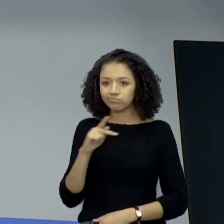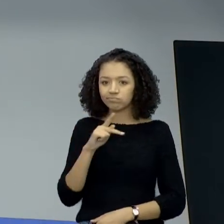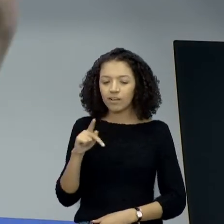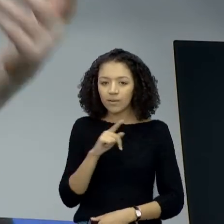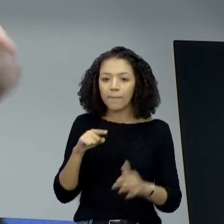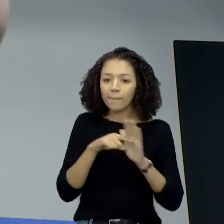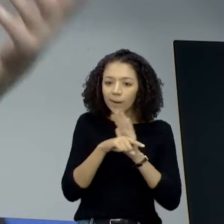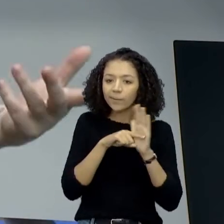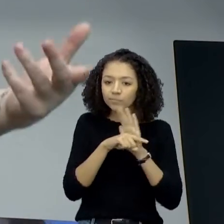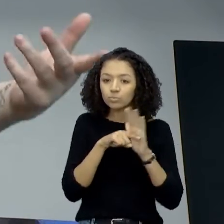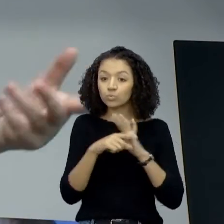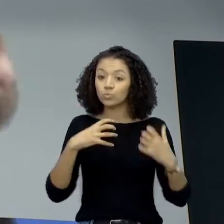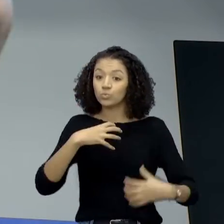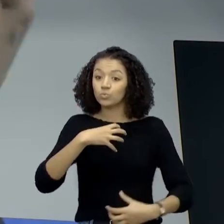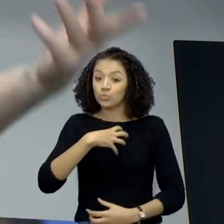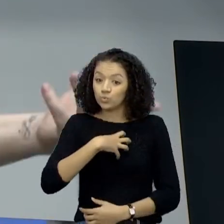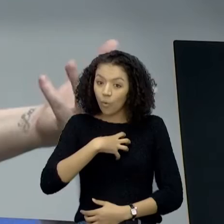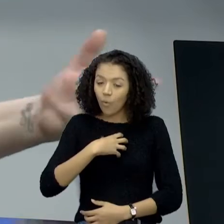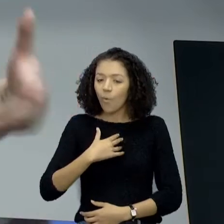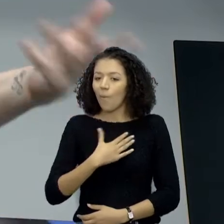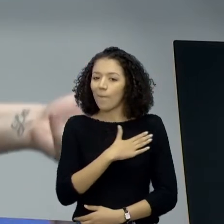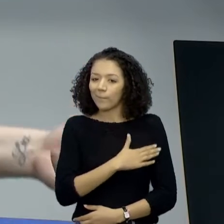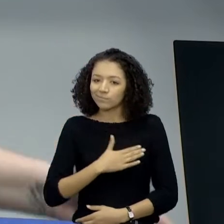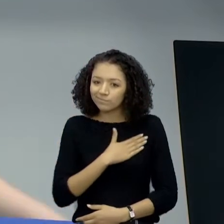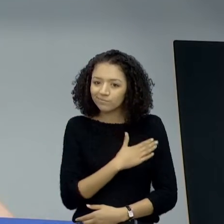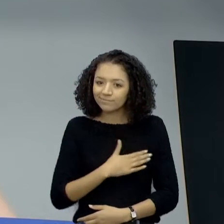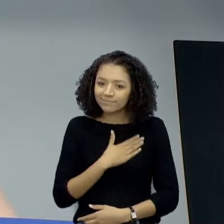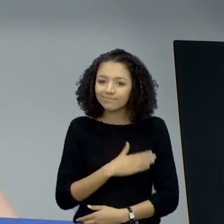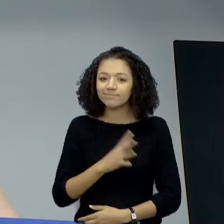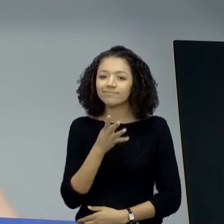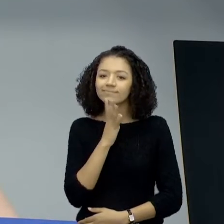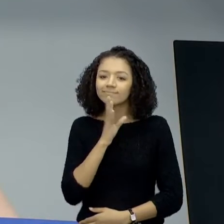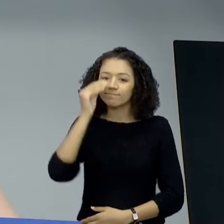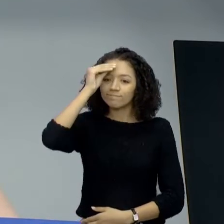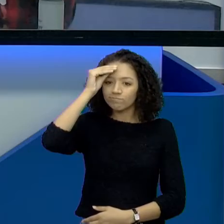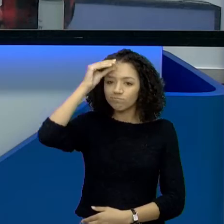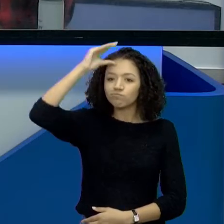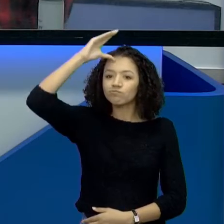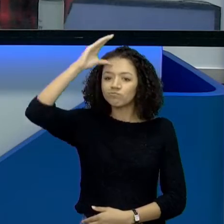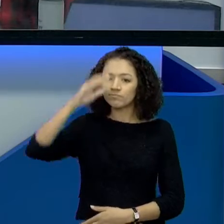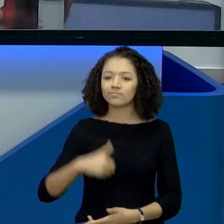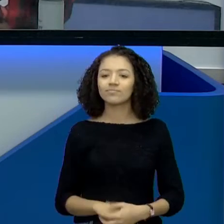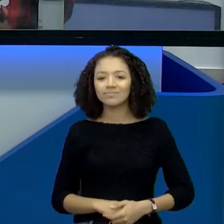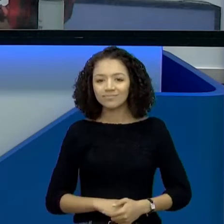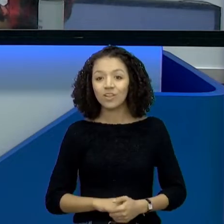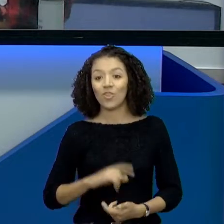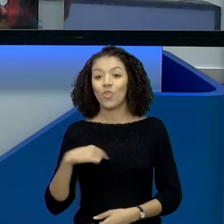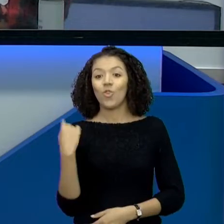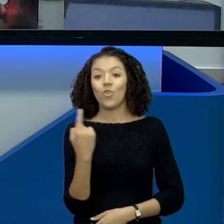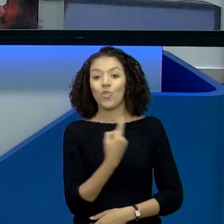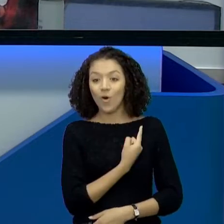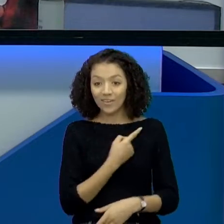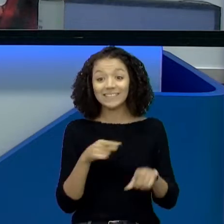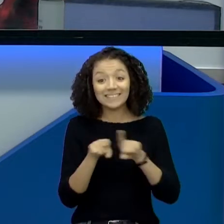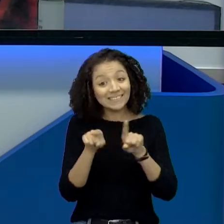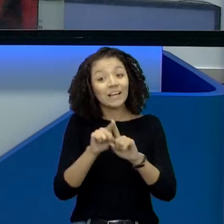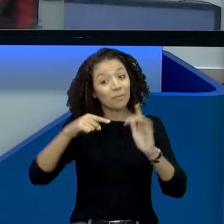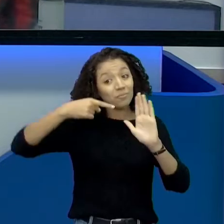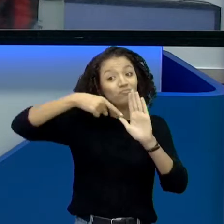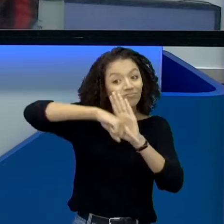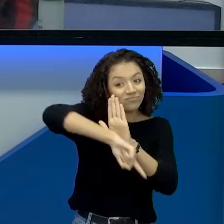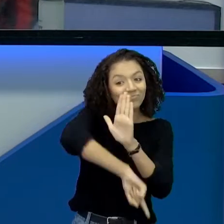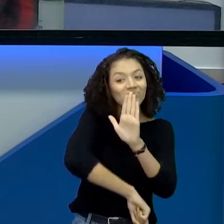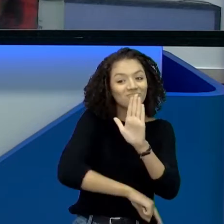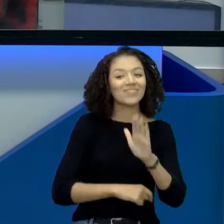também, para aprender a como trabalhar com os itinerários formativos. Acho que a gente também se aprofundou, né? Também.